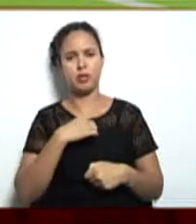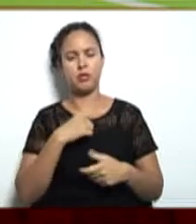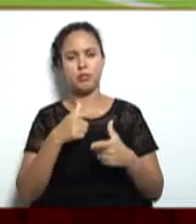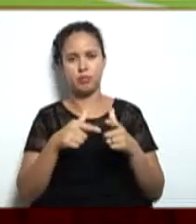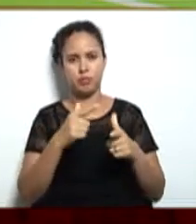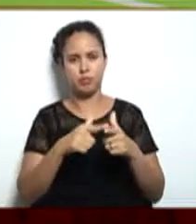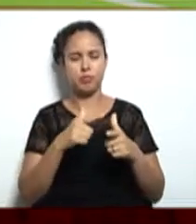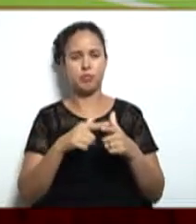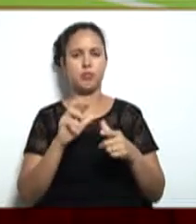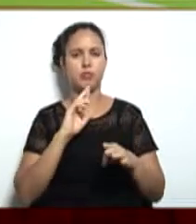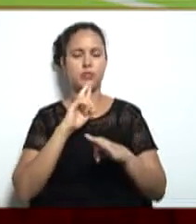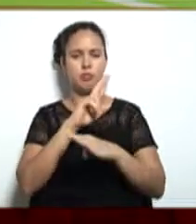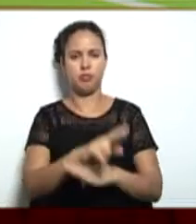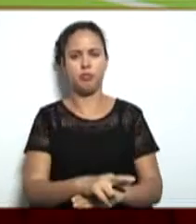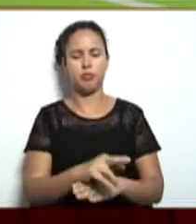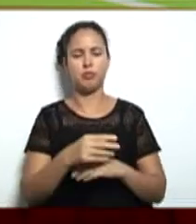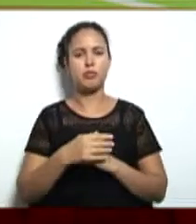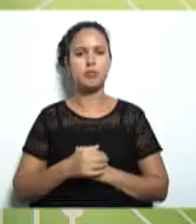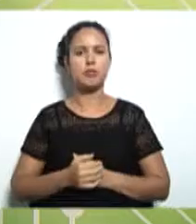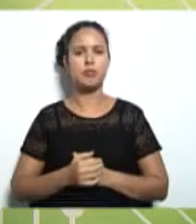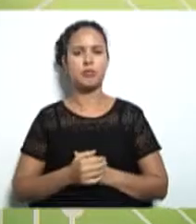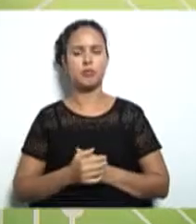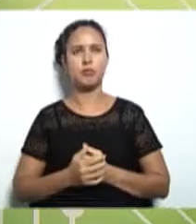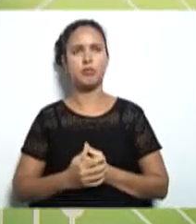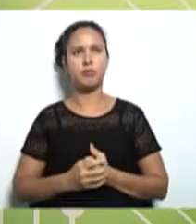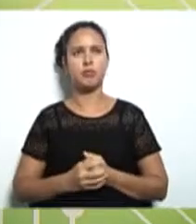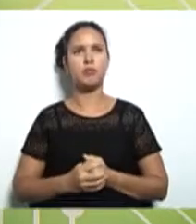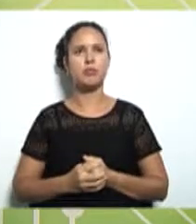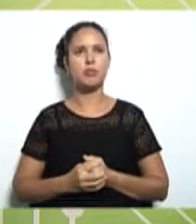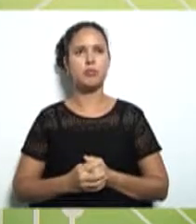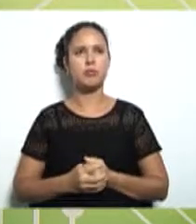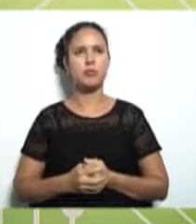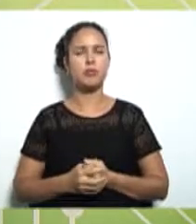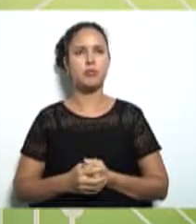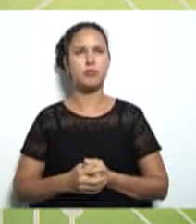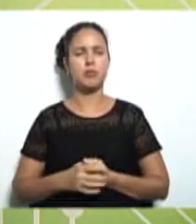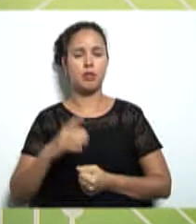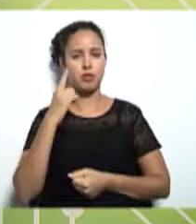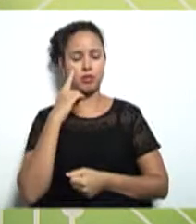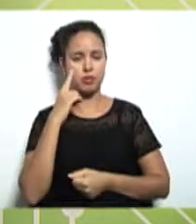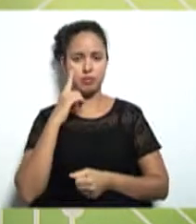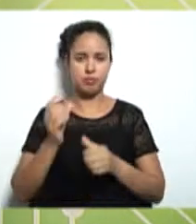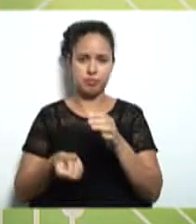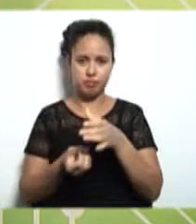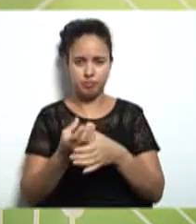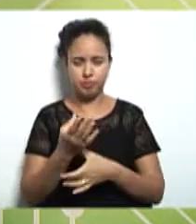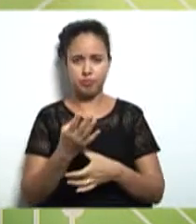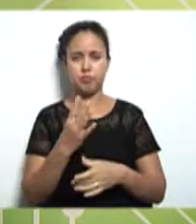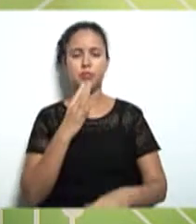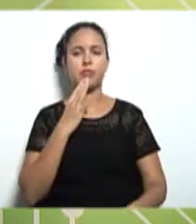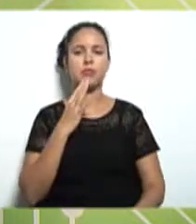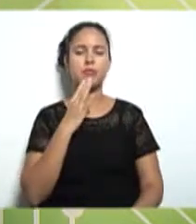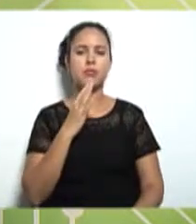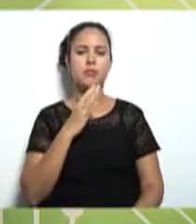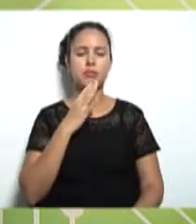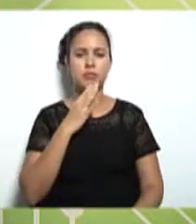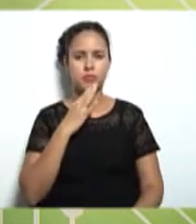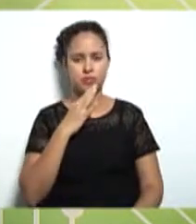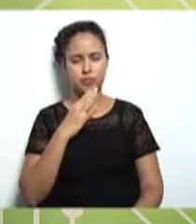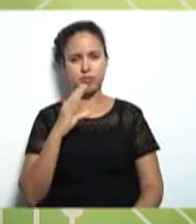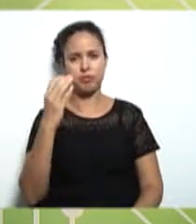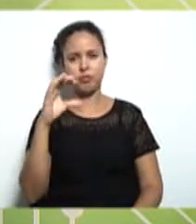seu projeto de pesquisa. Então, nós vimos que a construção do conhecimento científico, ela pode se dar de 3